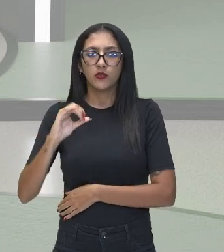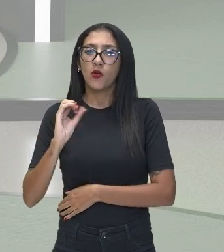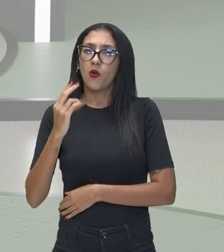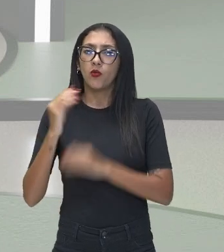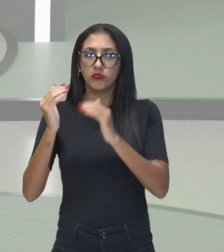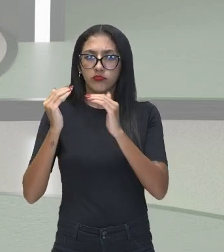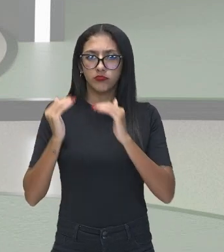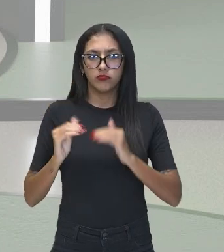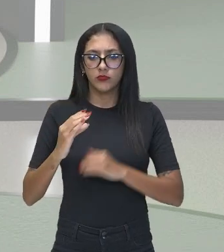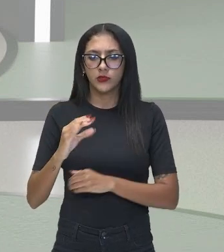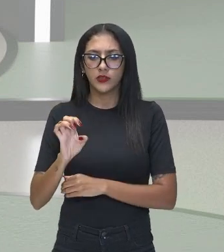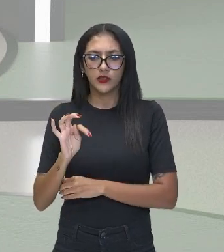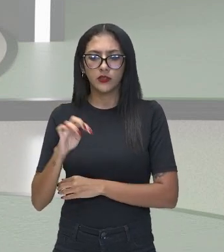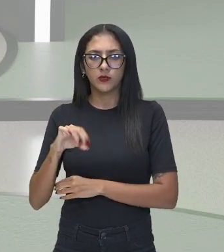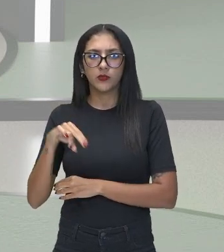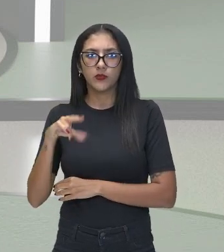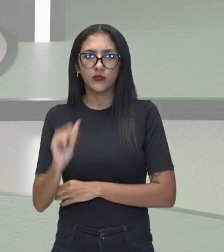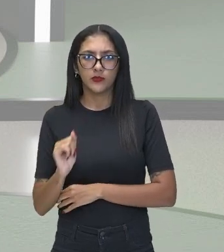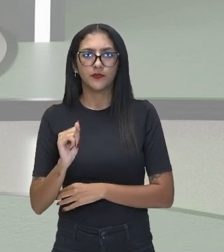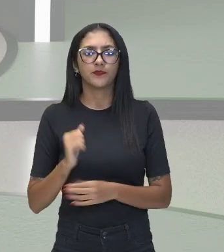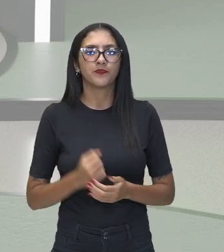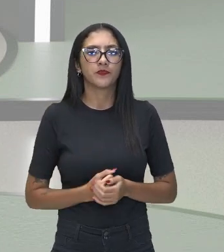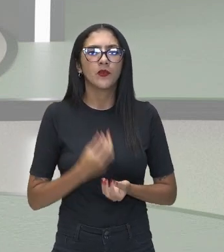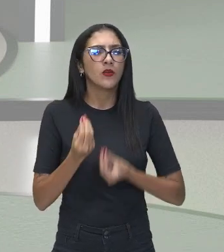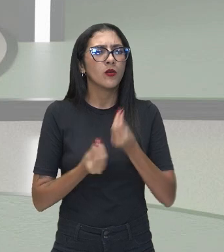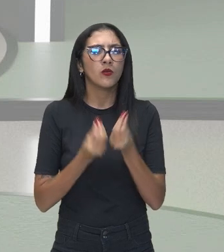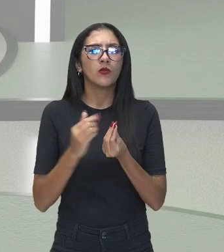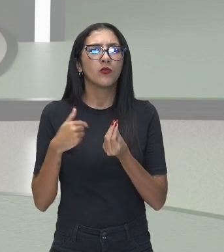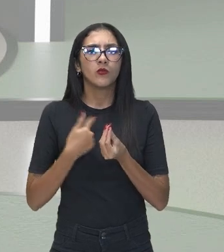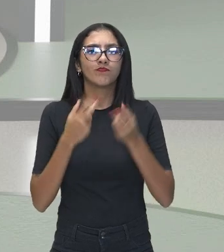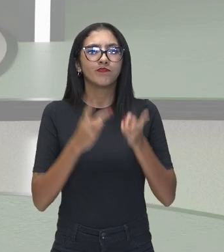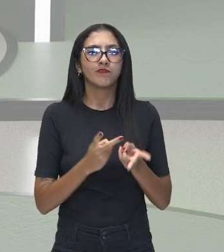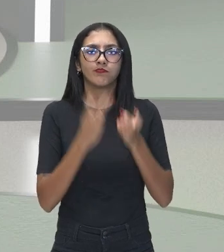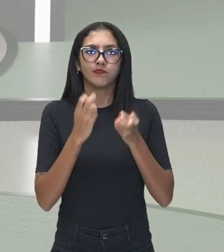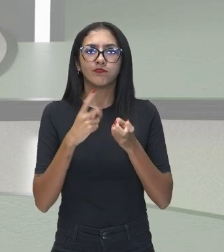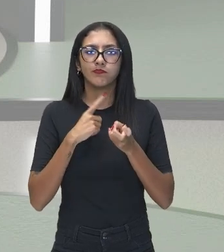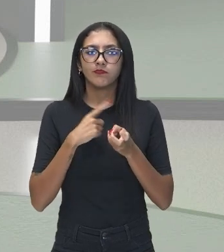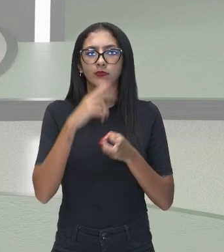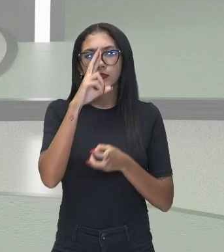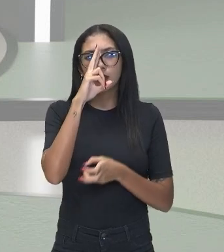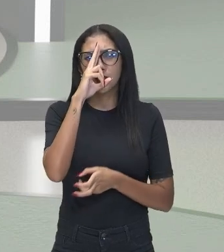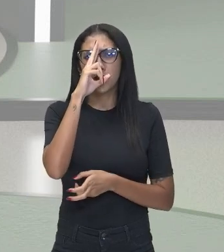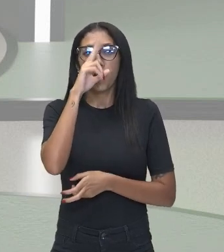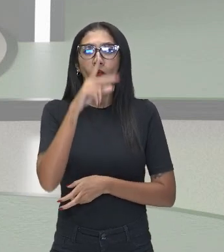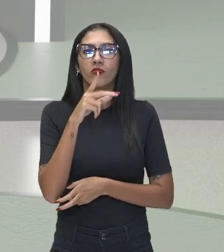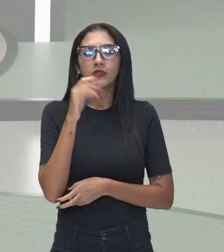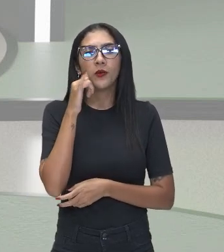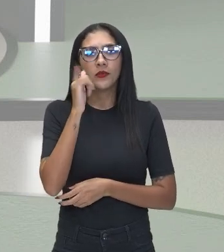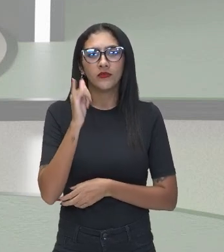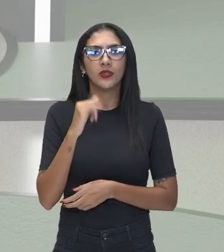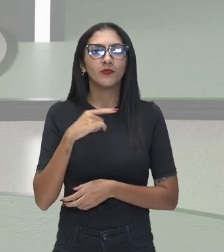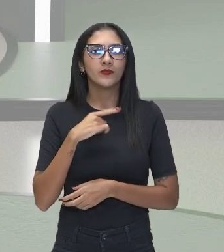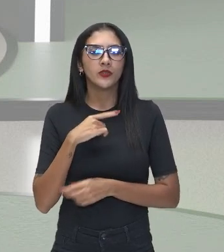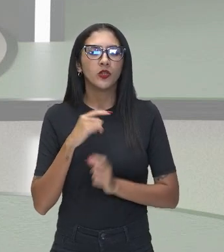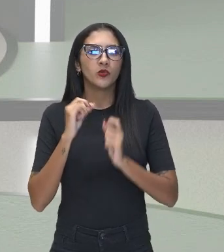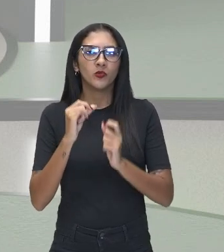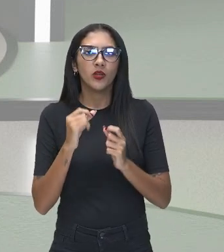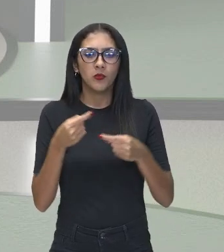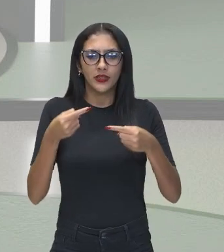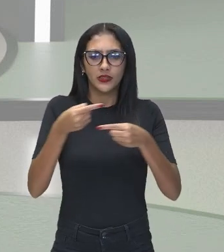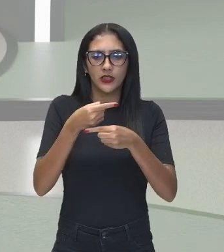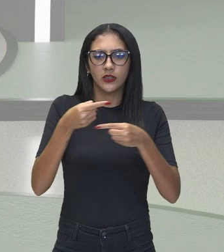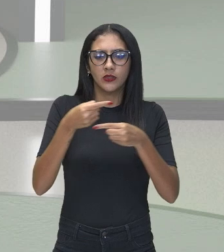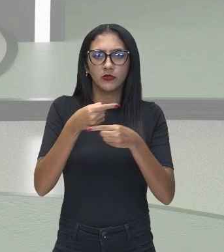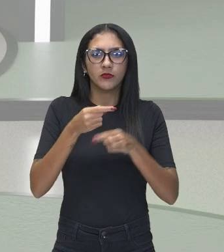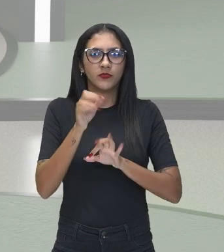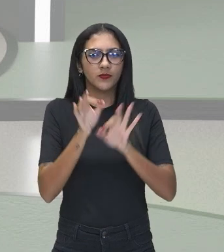que é tautomeria. Como é que a gente identifica? Bem fácil de identificar, porque sempre vão aparecer esses dois em uma setinha de um lado para o outro.